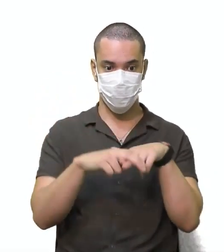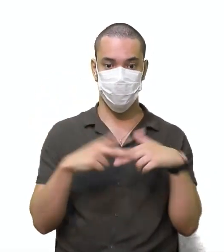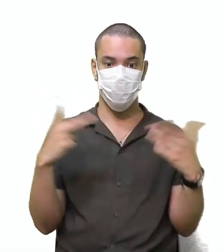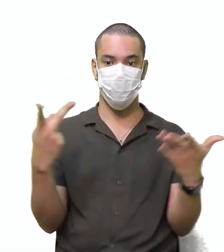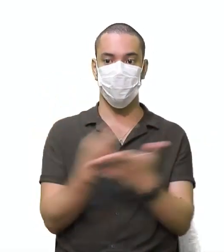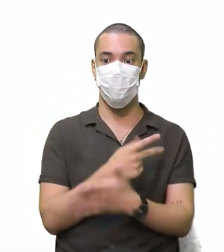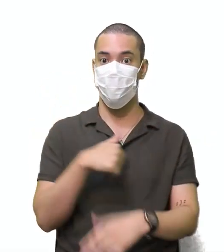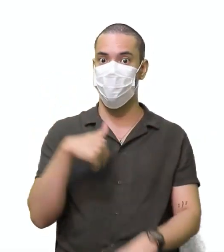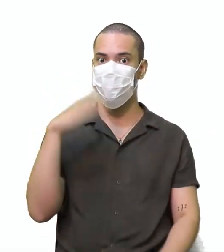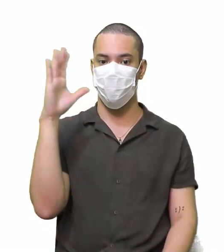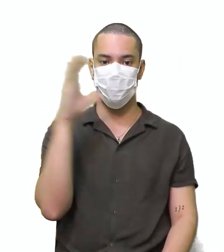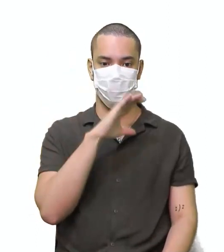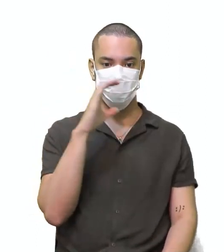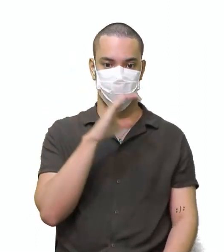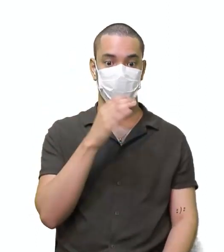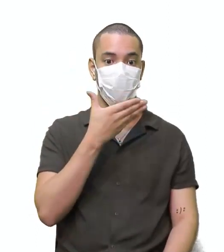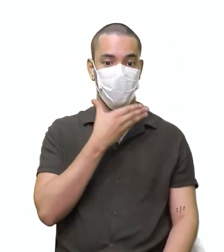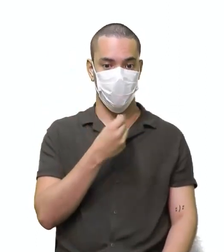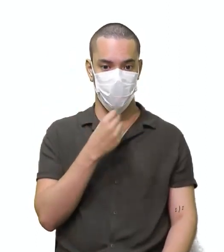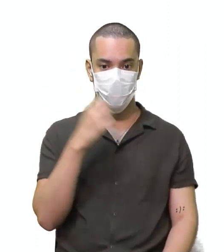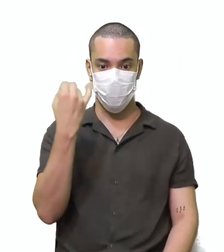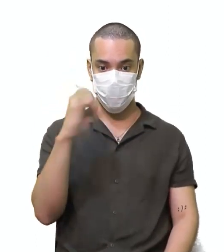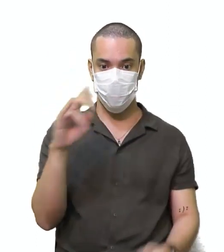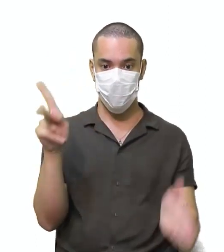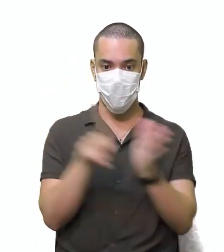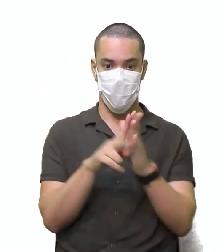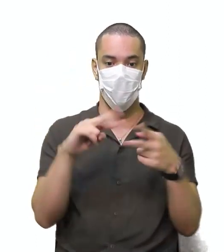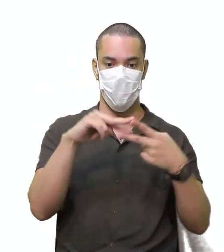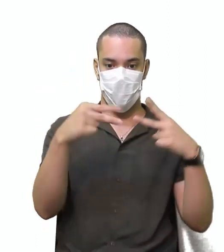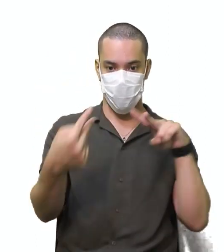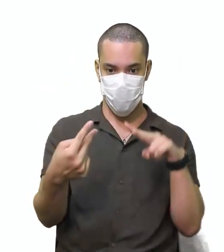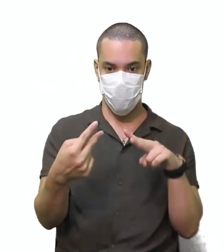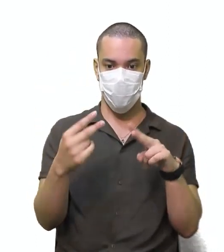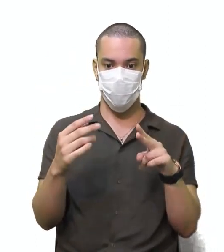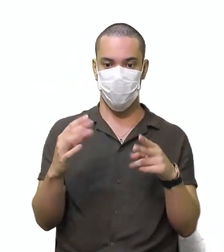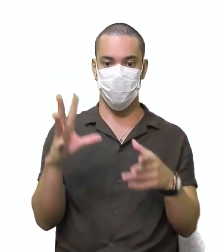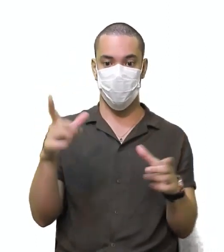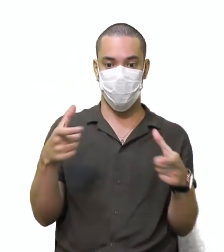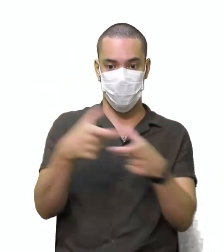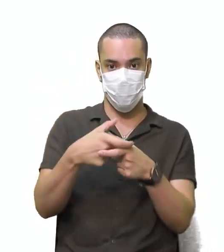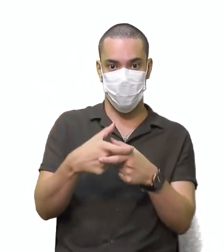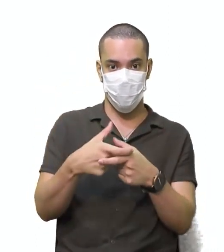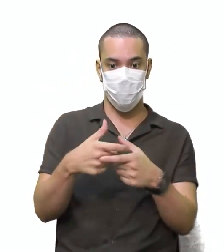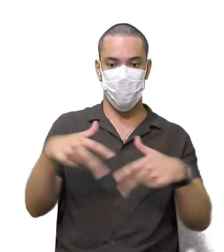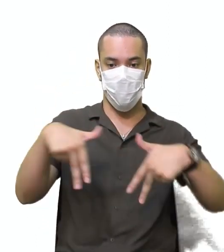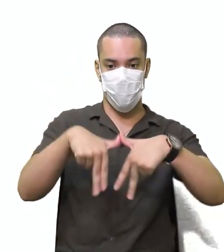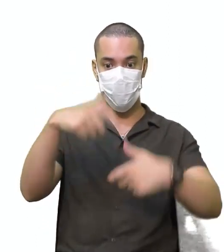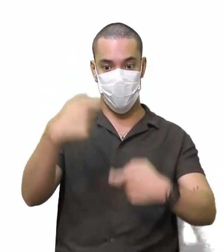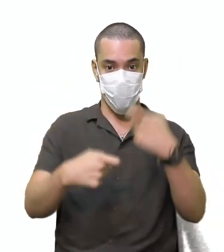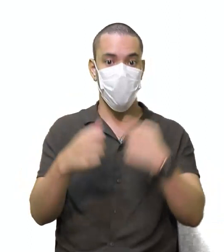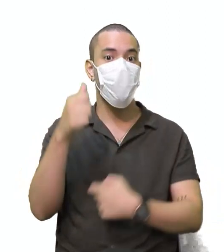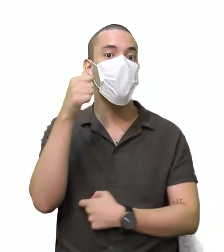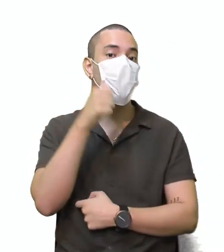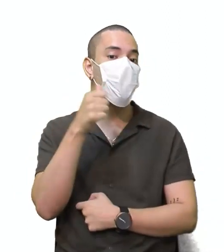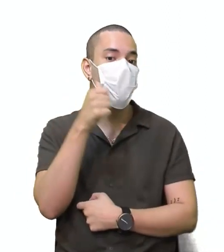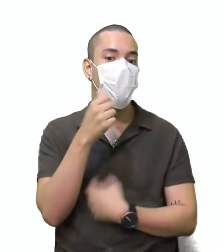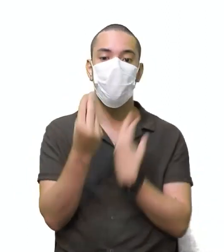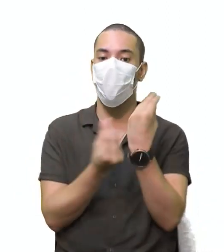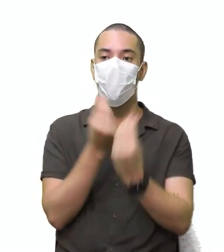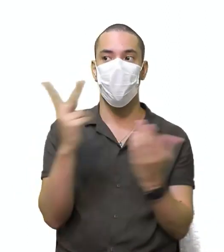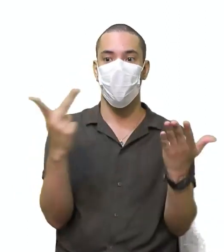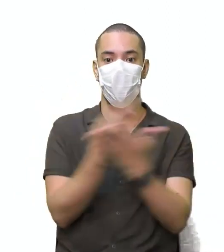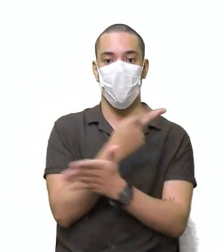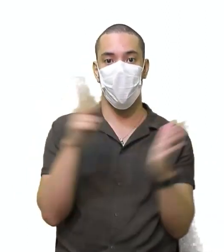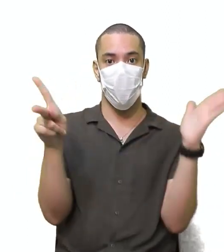frequente nos homens. Na herança restrita ao sexo, mas pode aparecer na mulher, tá, galera? Na restrita ao sexo, como o próprio nome